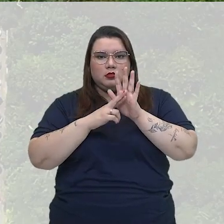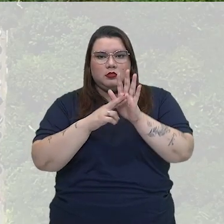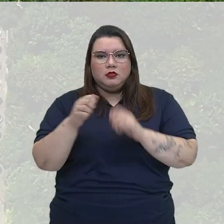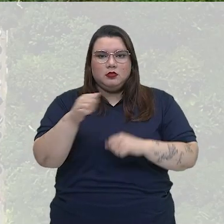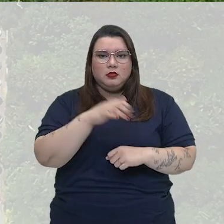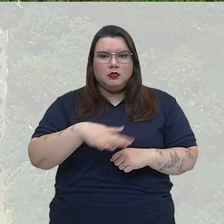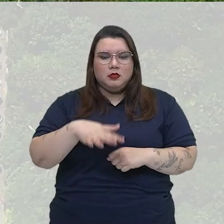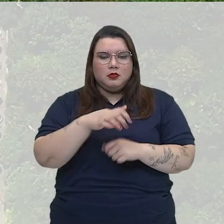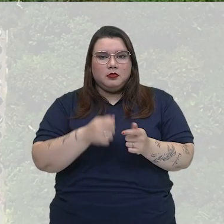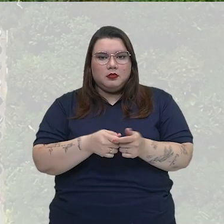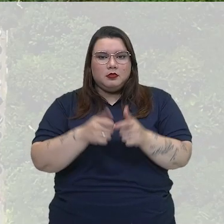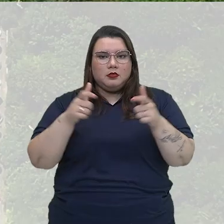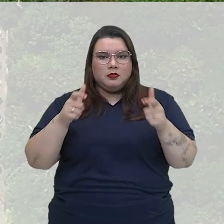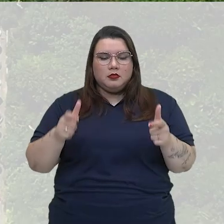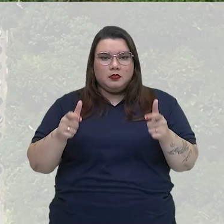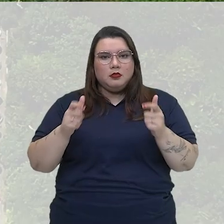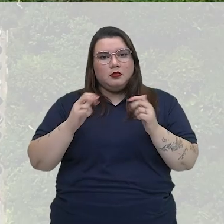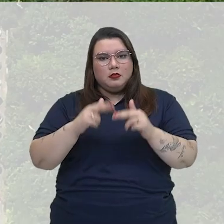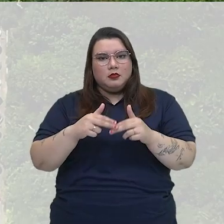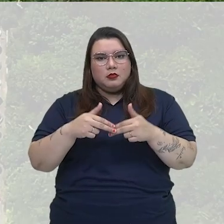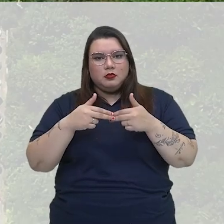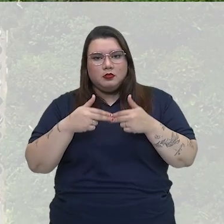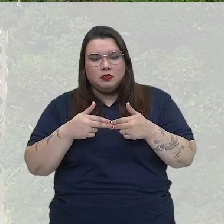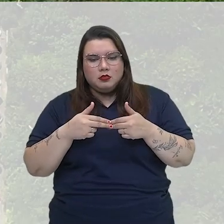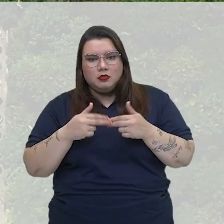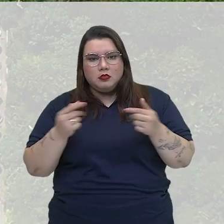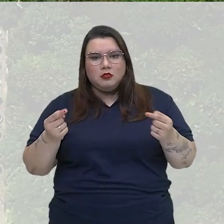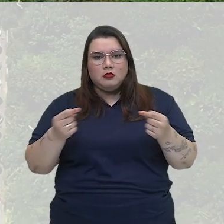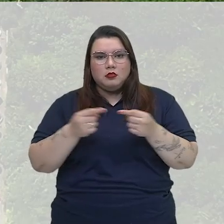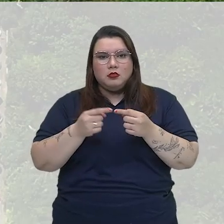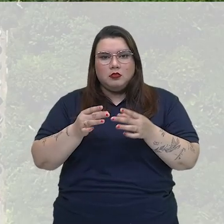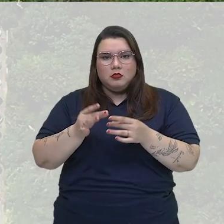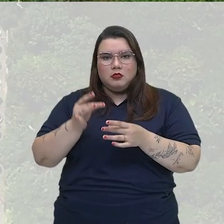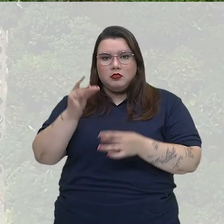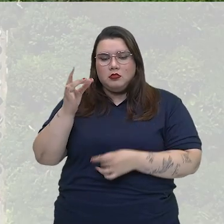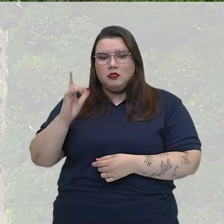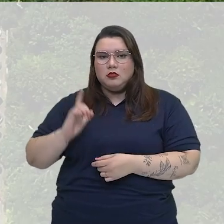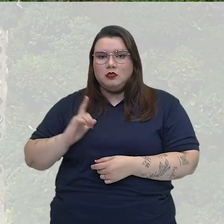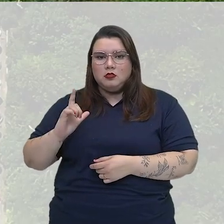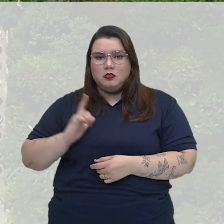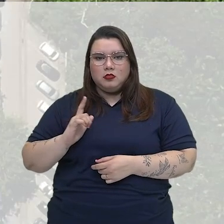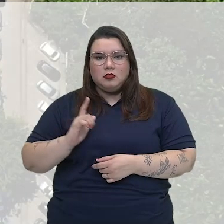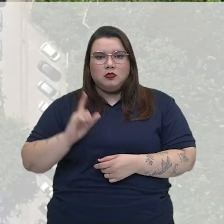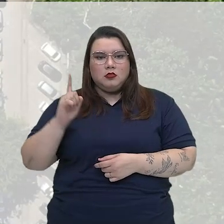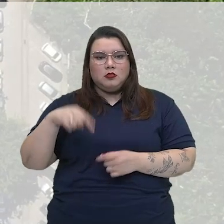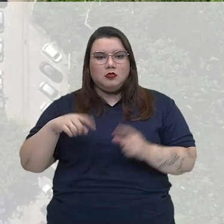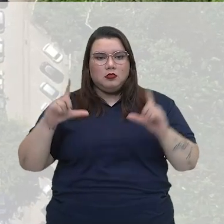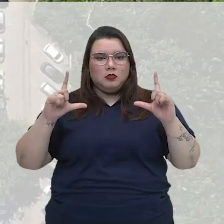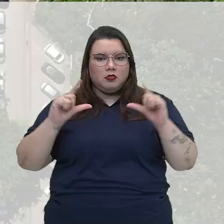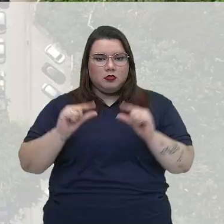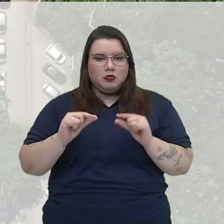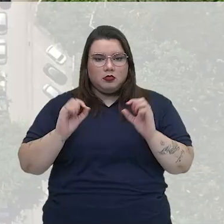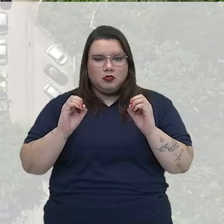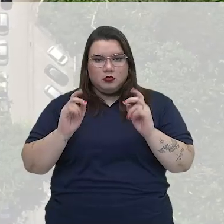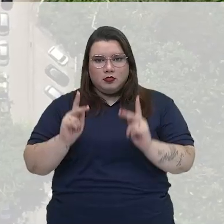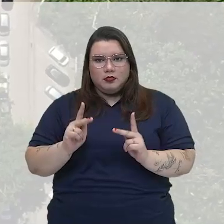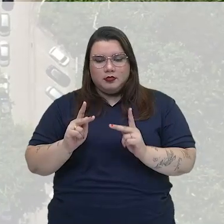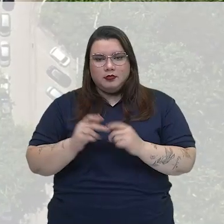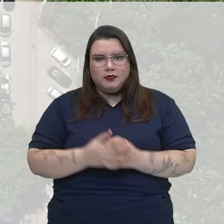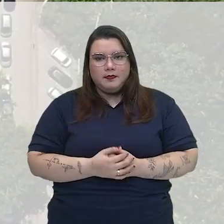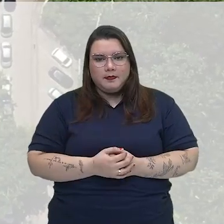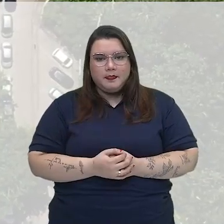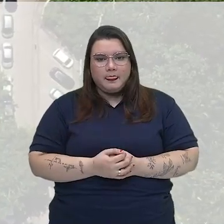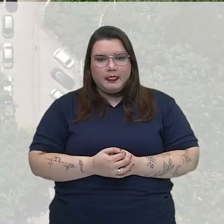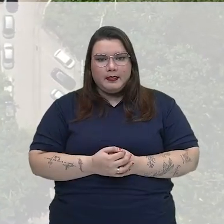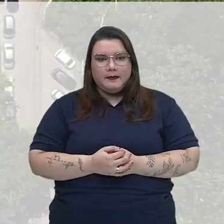área maior. Portanto, o nível de detalhes que eu possuo é menor também. Então, aí a